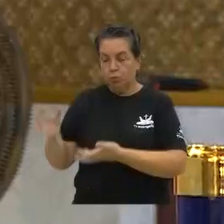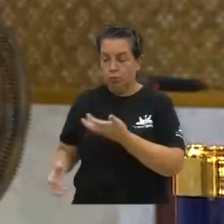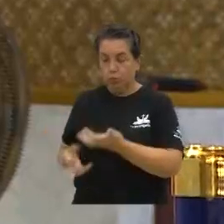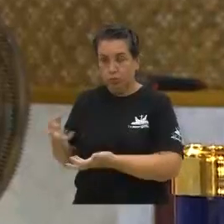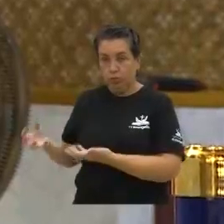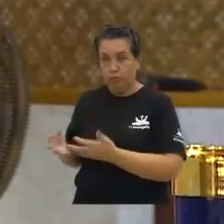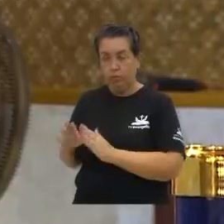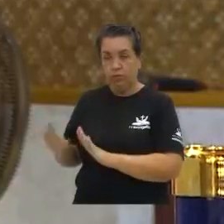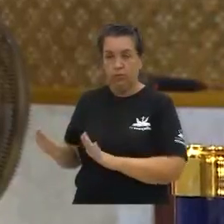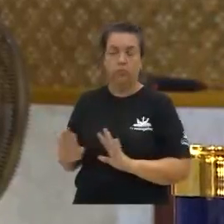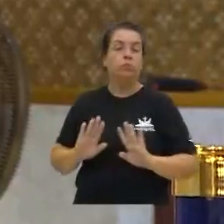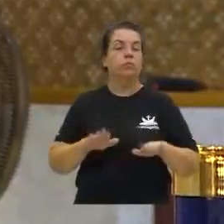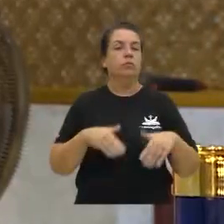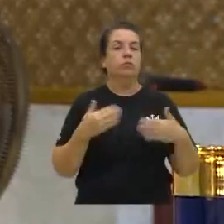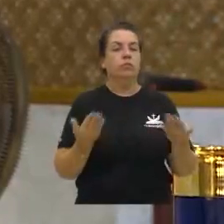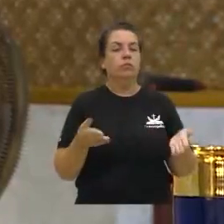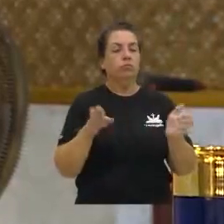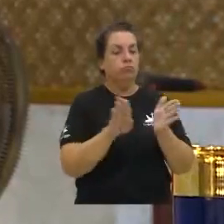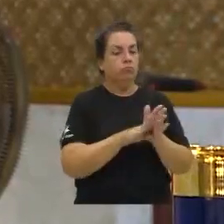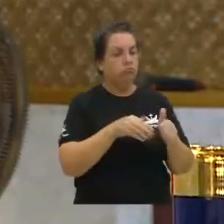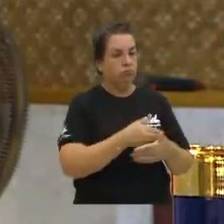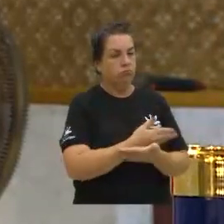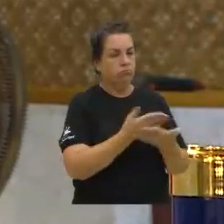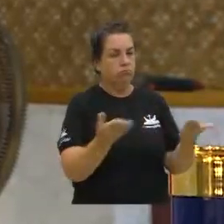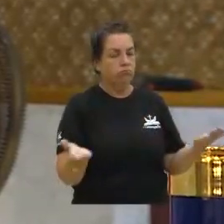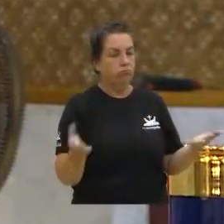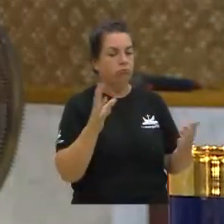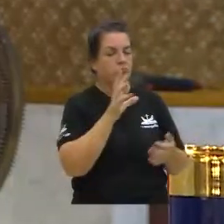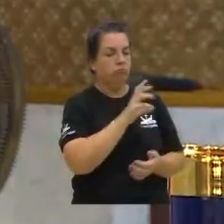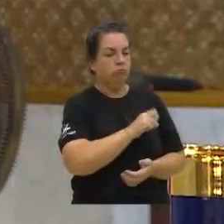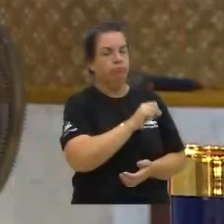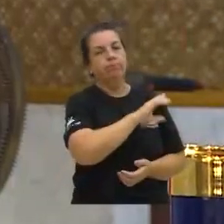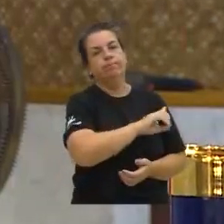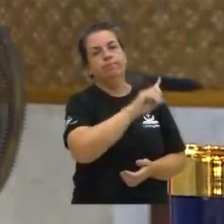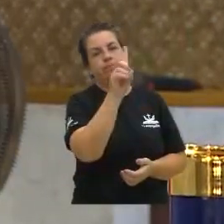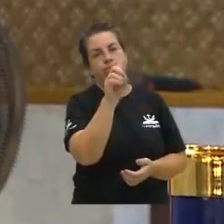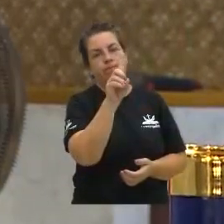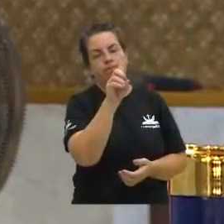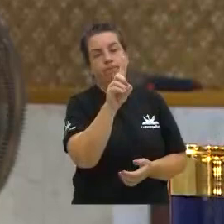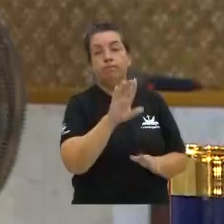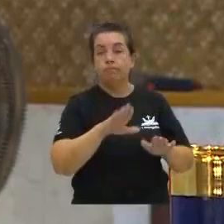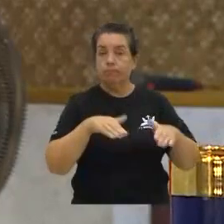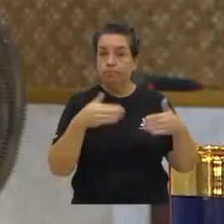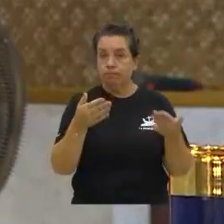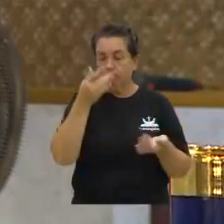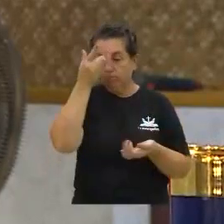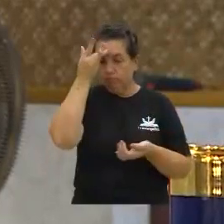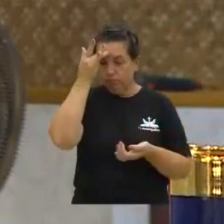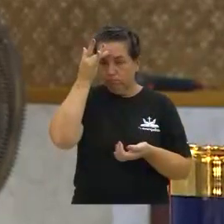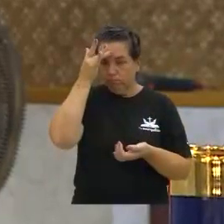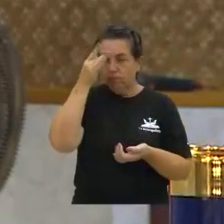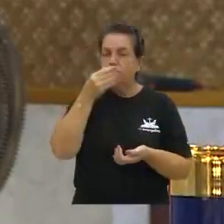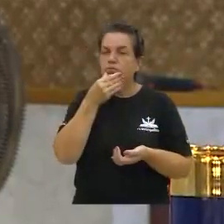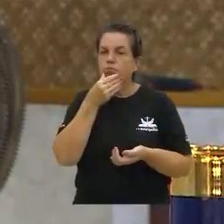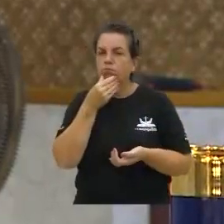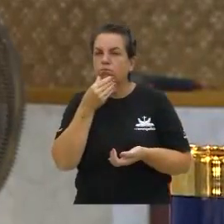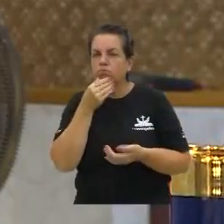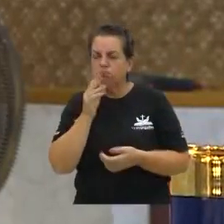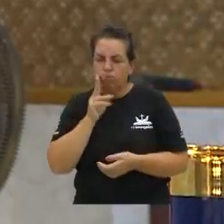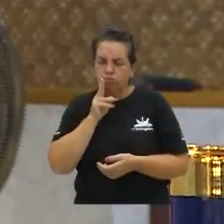demônios, então chegou para vós o reino de Deus. Quando um homem forte e